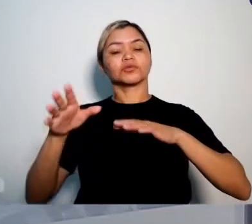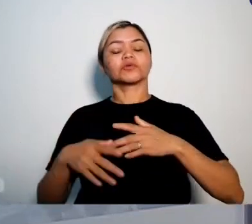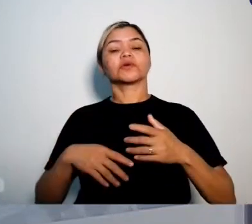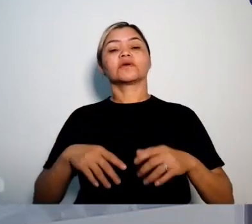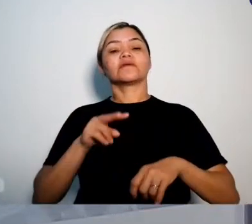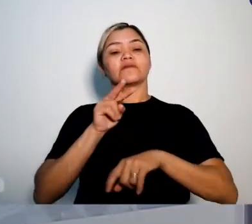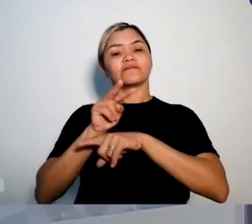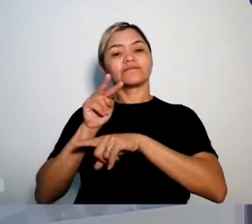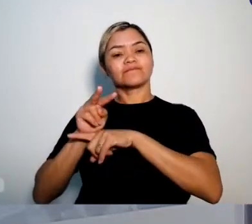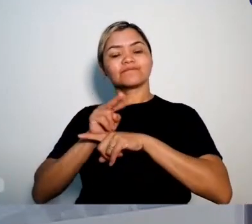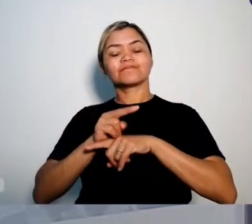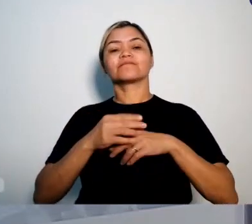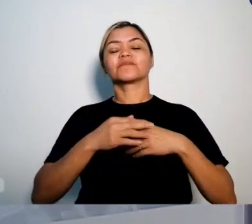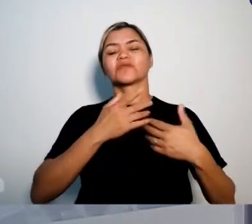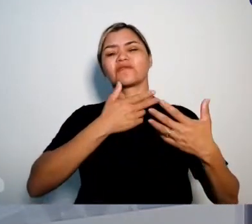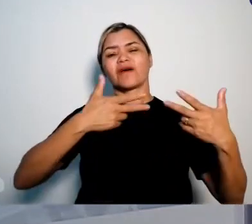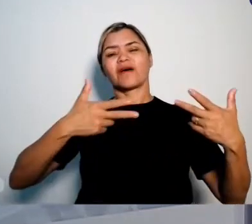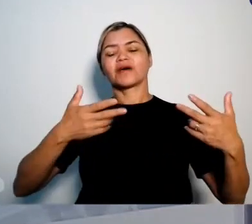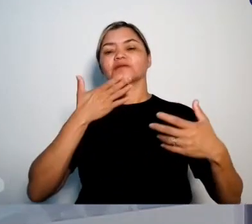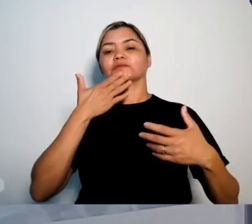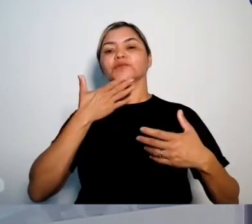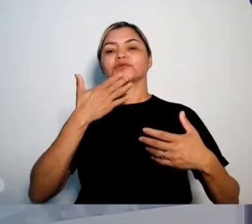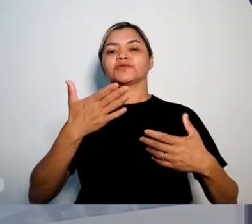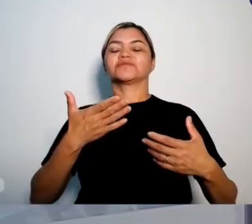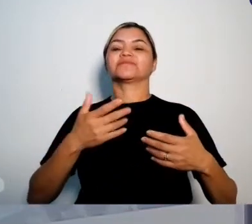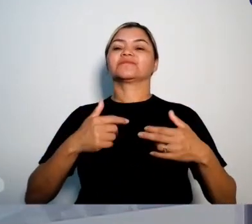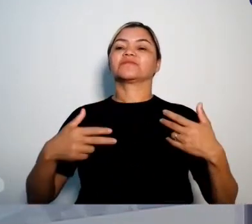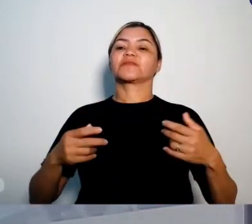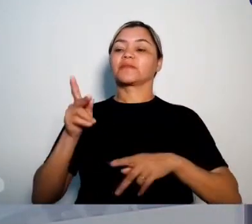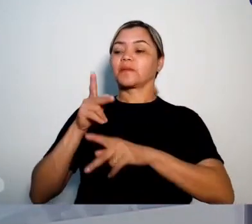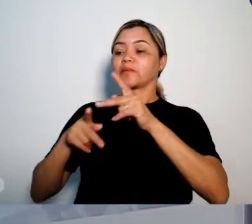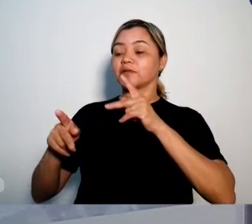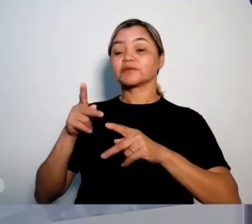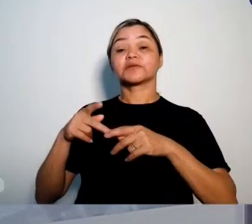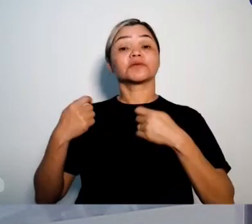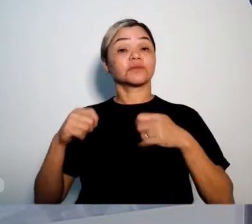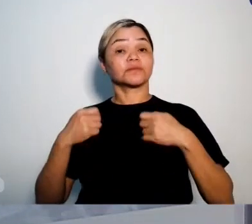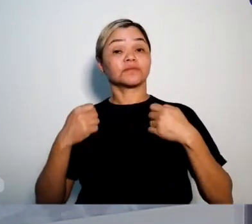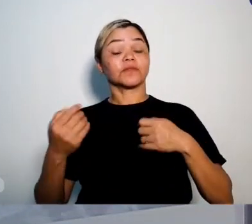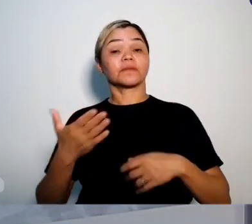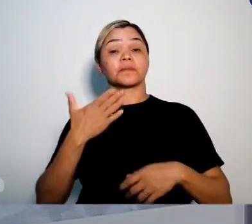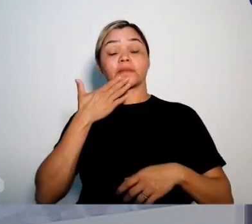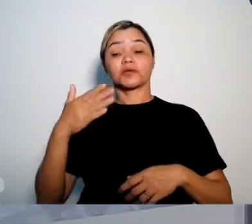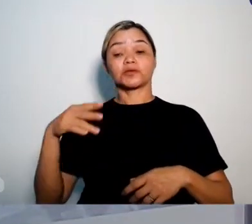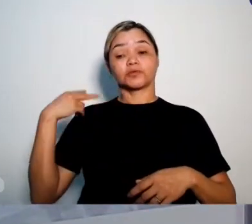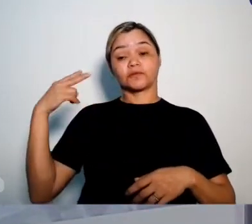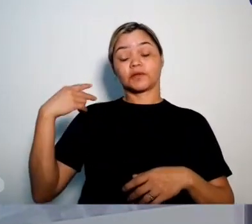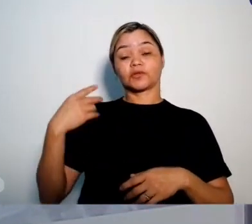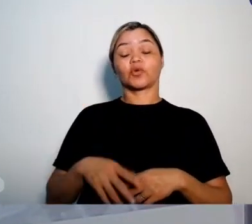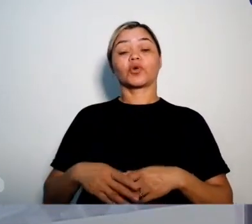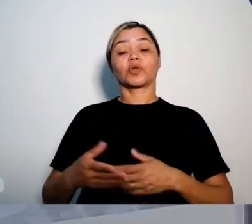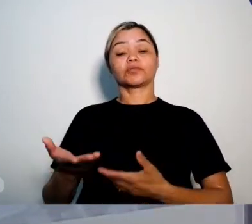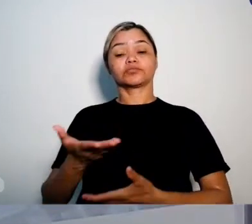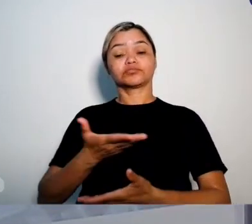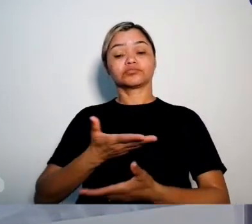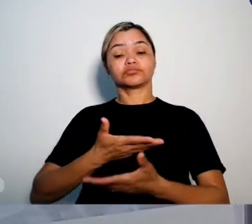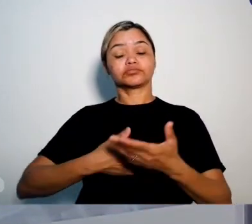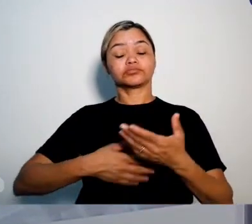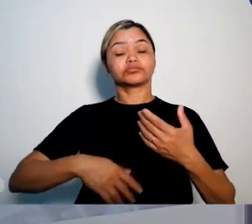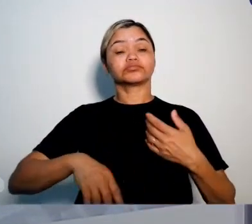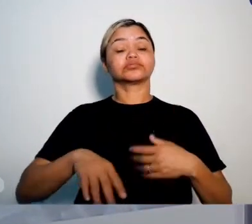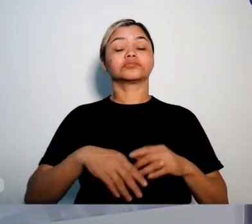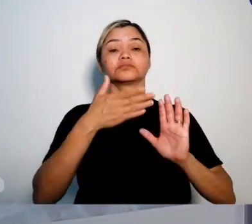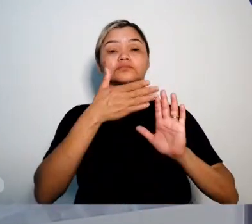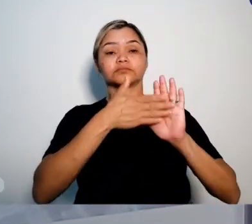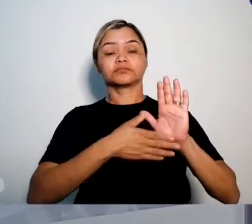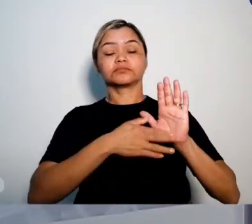fiscalização. Diversos são os pedidos da população que vem a nós, vereadores, transformamos em requerimento.